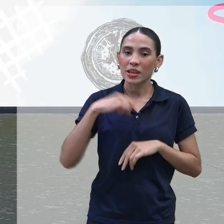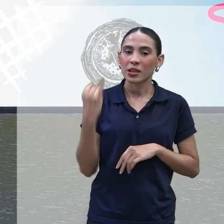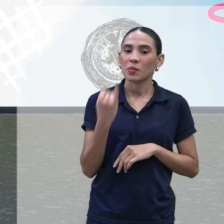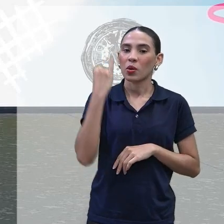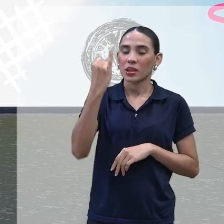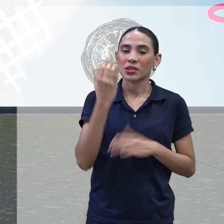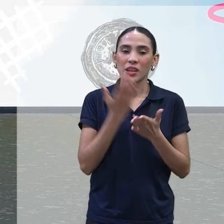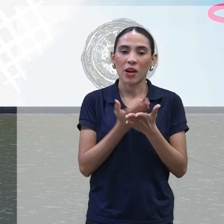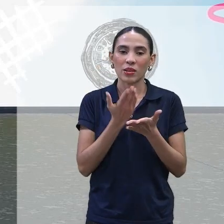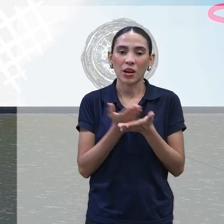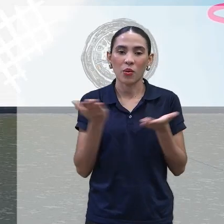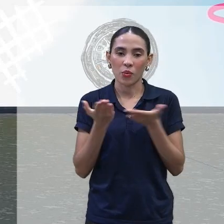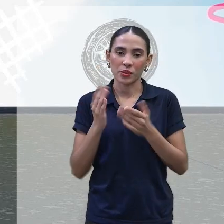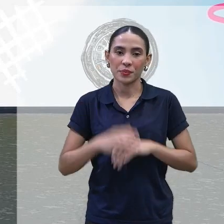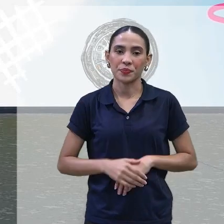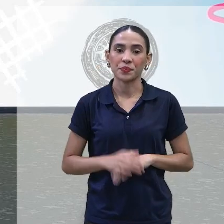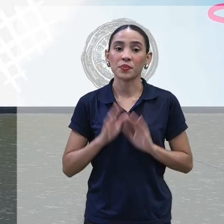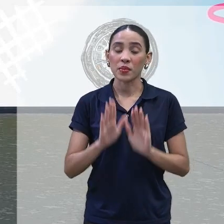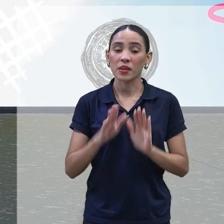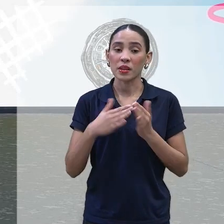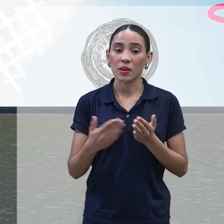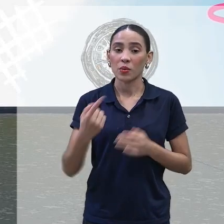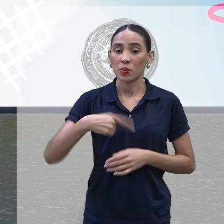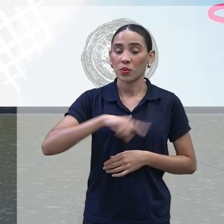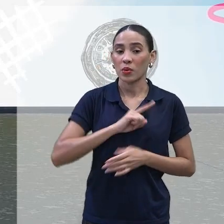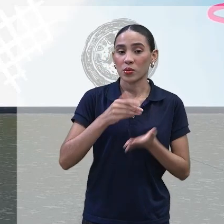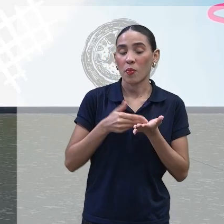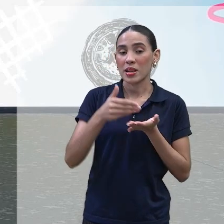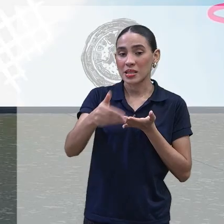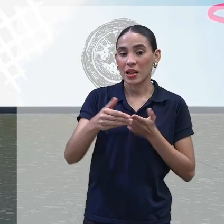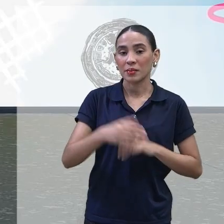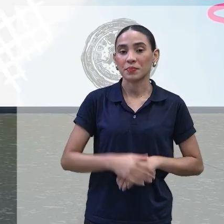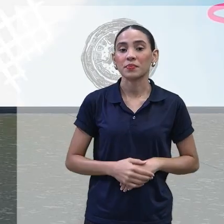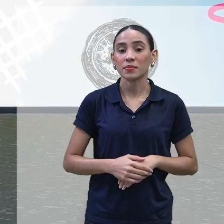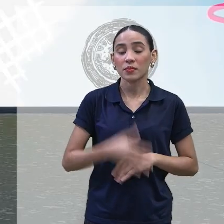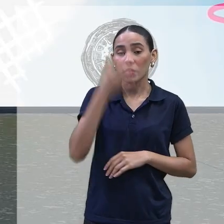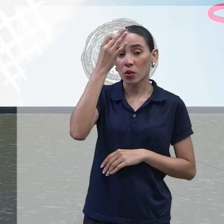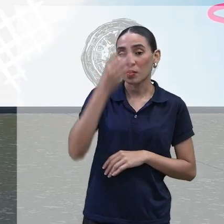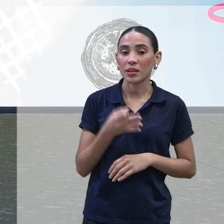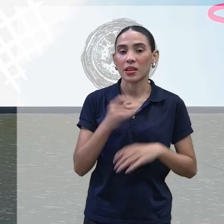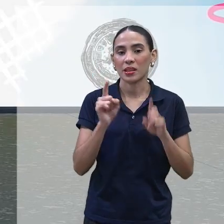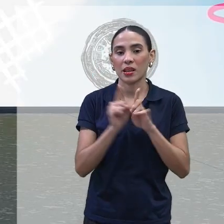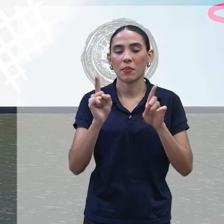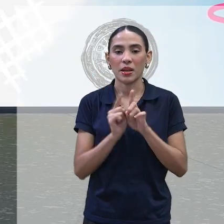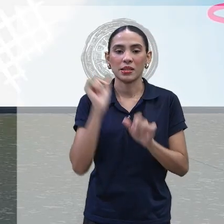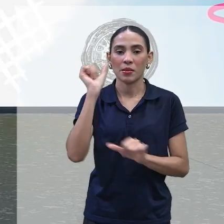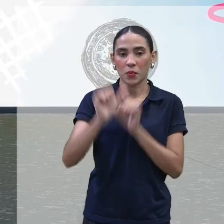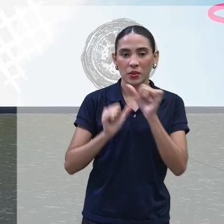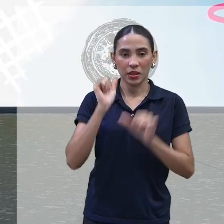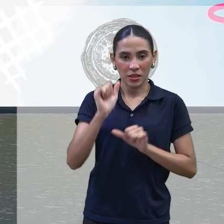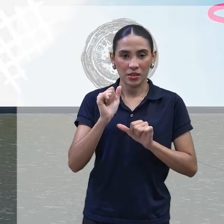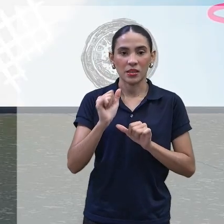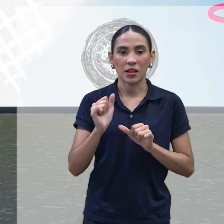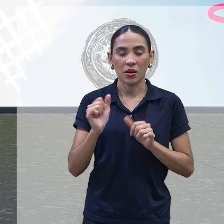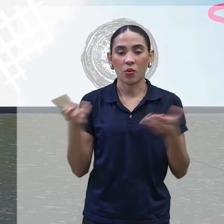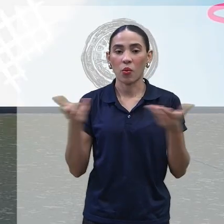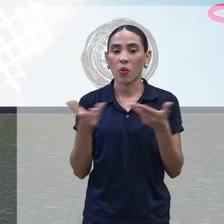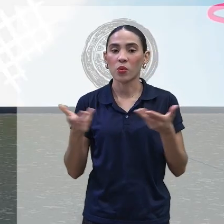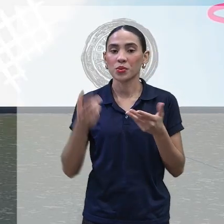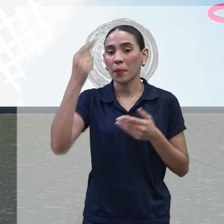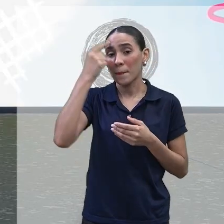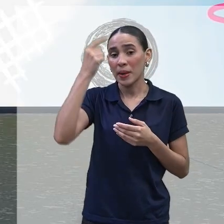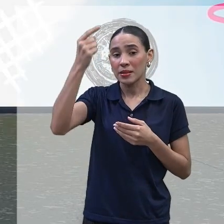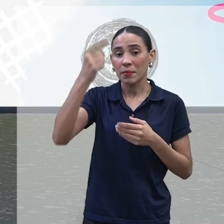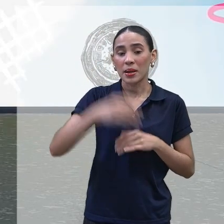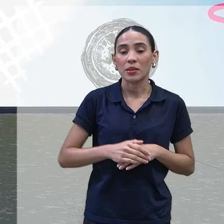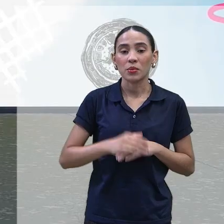nossa aula aqui, tá? Então, nós vamos começar fazendo isso, olha, compreendendo essa transição aqui desse